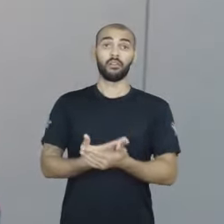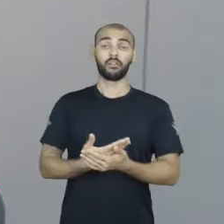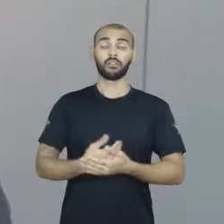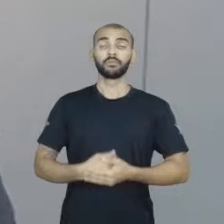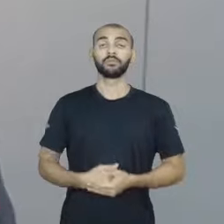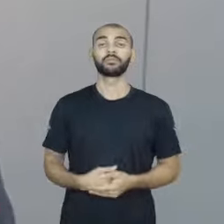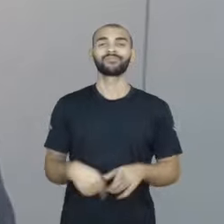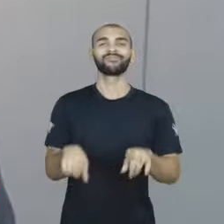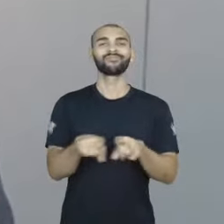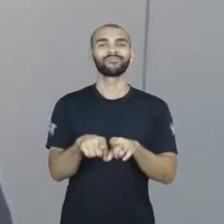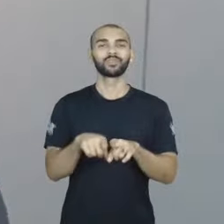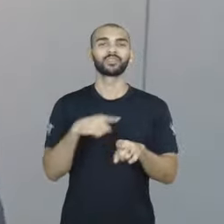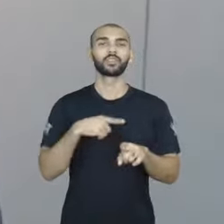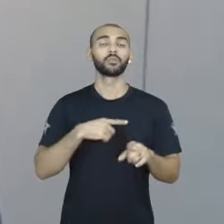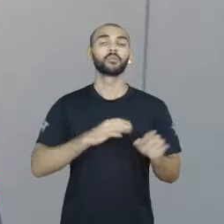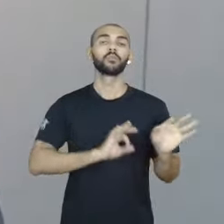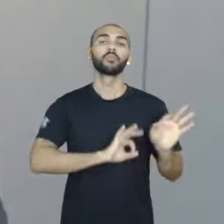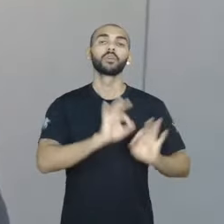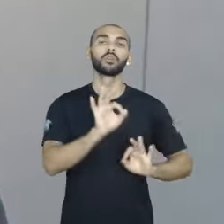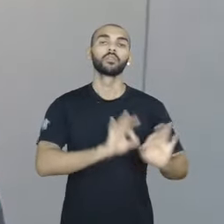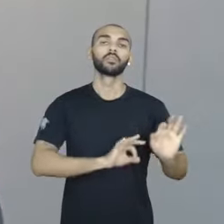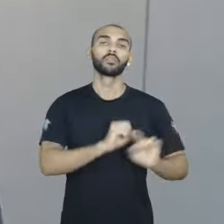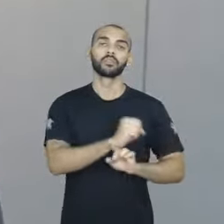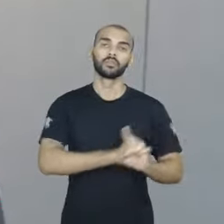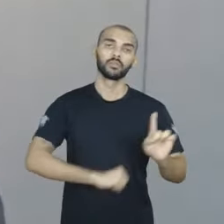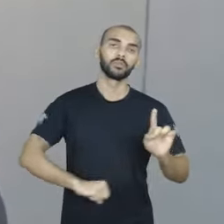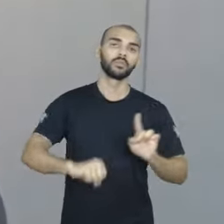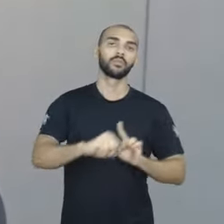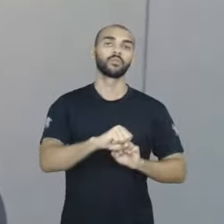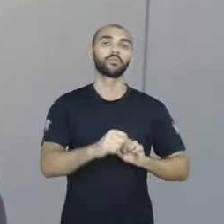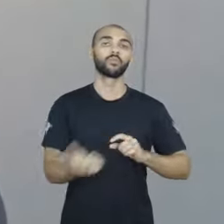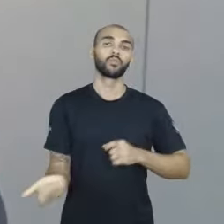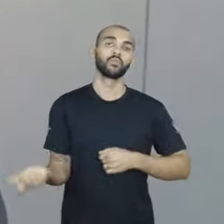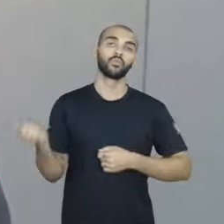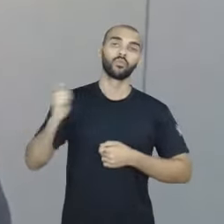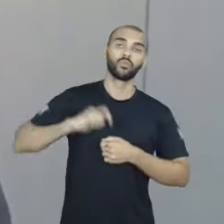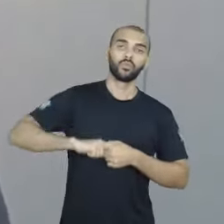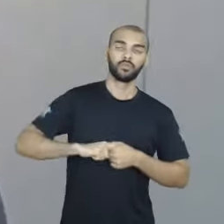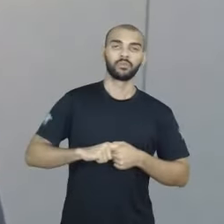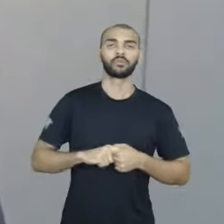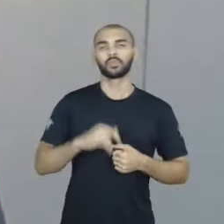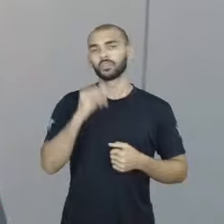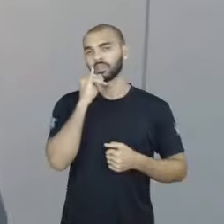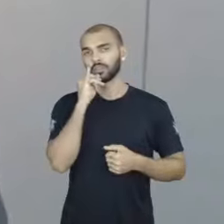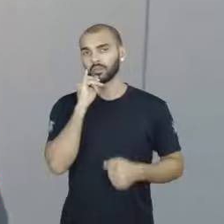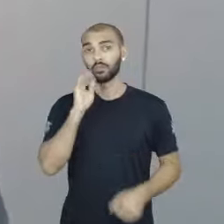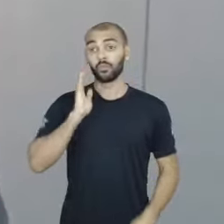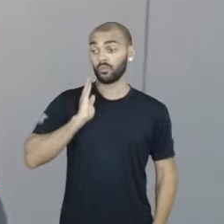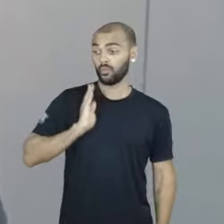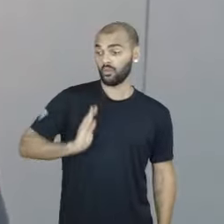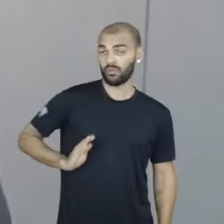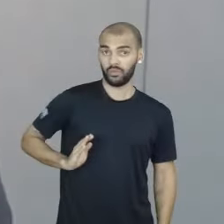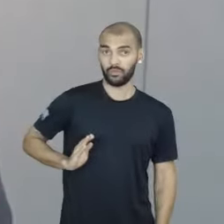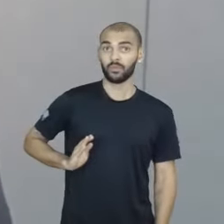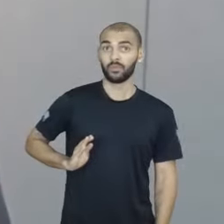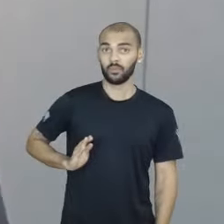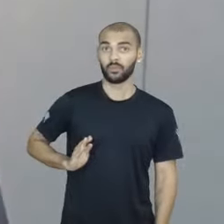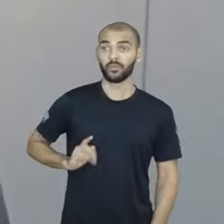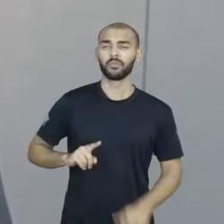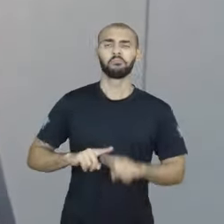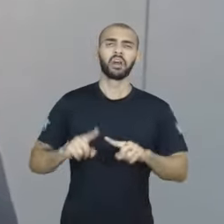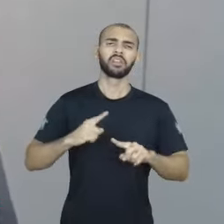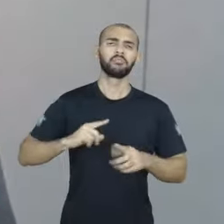conjunto de programas sociais que nós reativamos, a começar pelo novo Bolsa Família, mas todos os